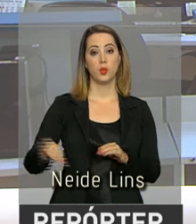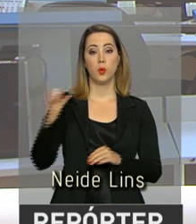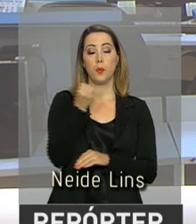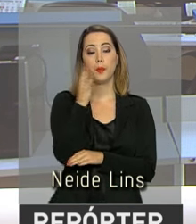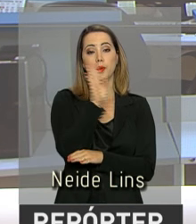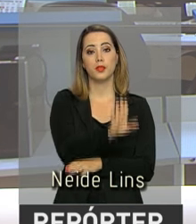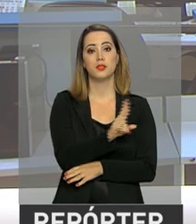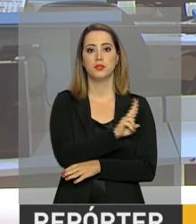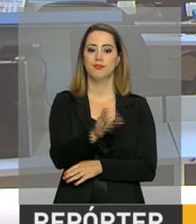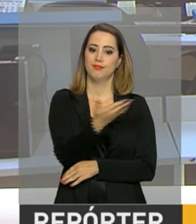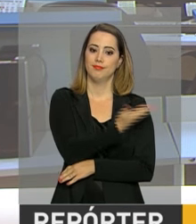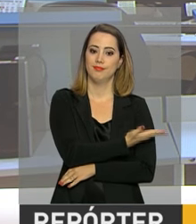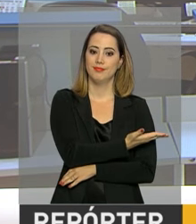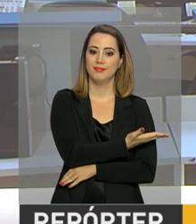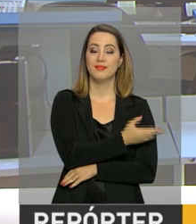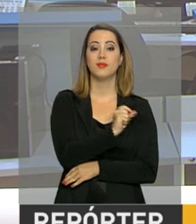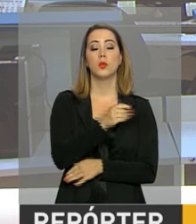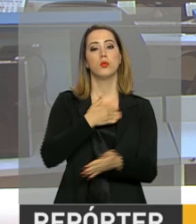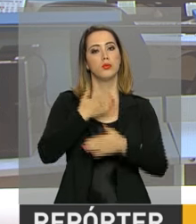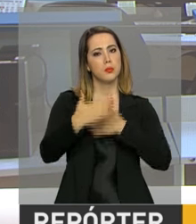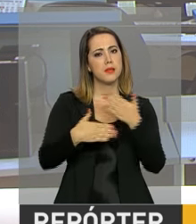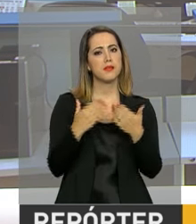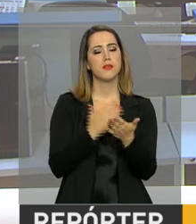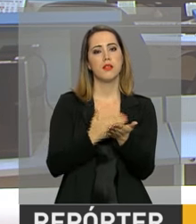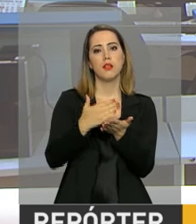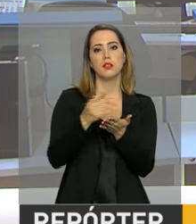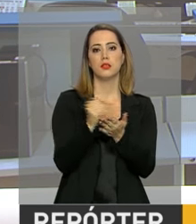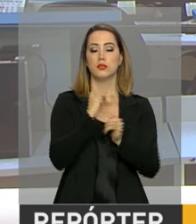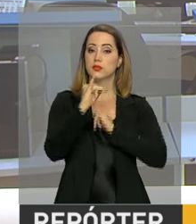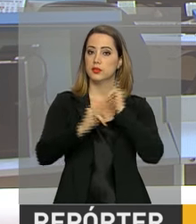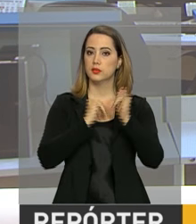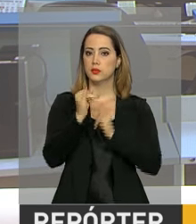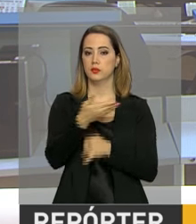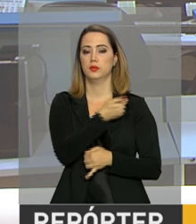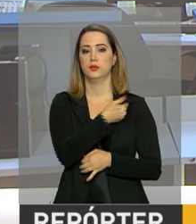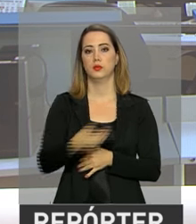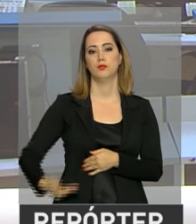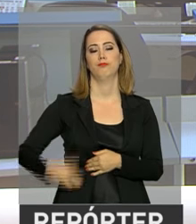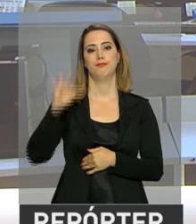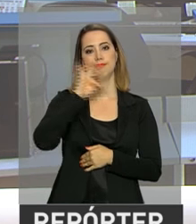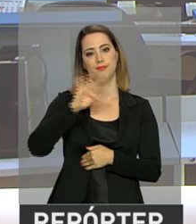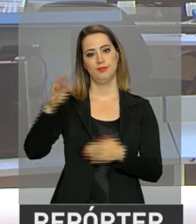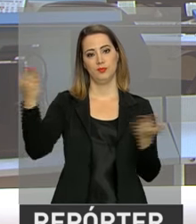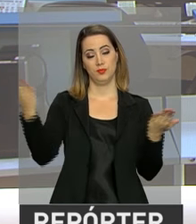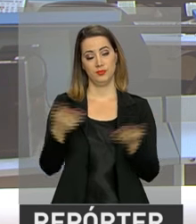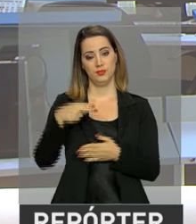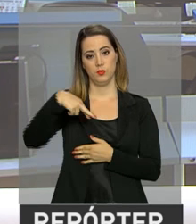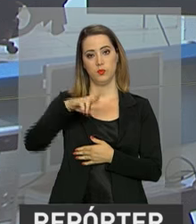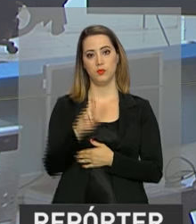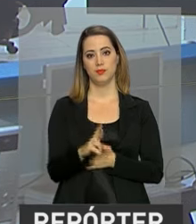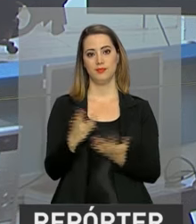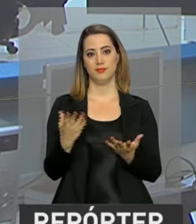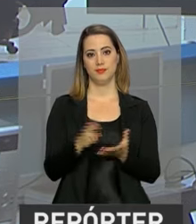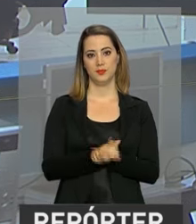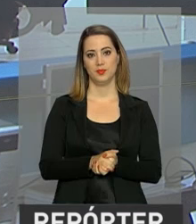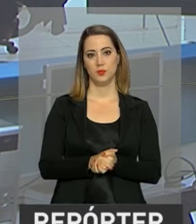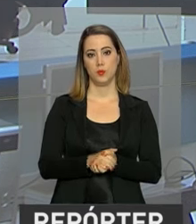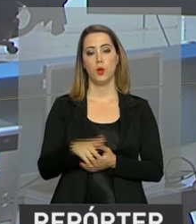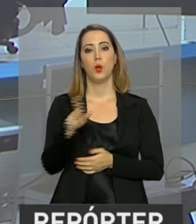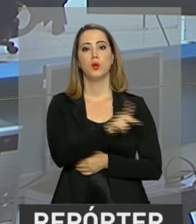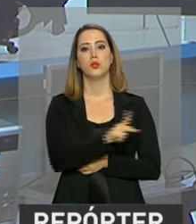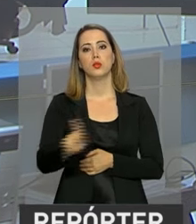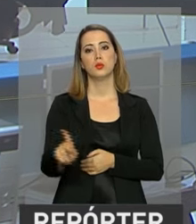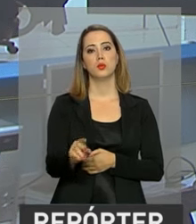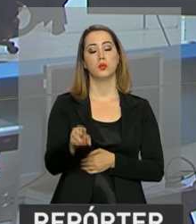Olá, boa tarde. Eu sou José Luiz Filho e a partir de agora trago para você as notícias do governo federal aqui no repórter NBR. O presidente